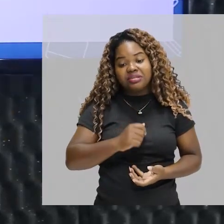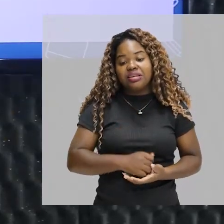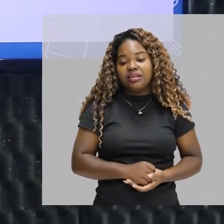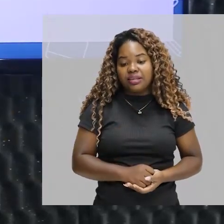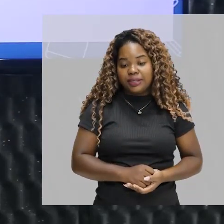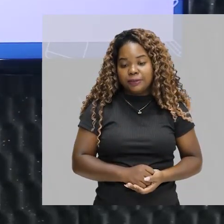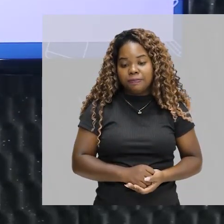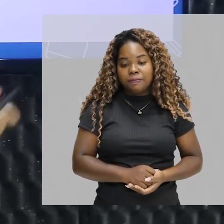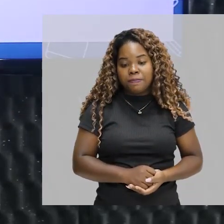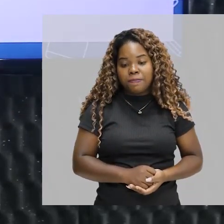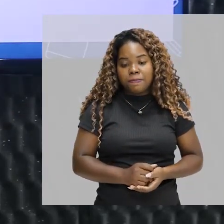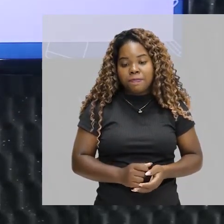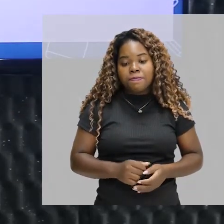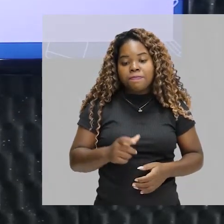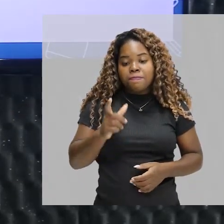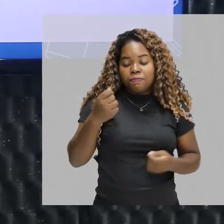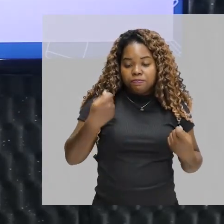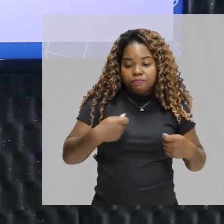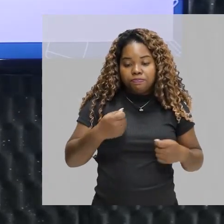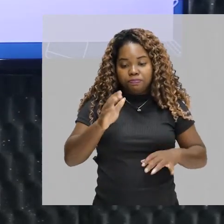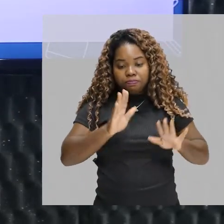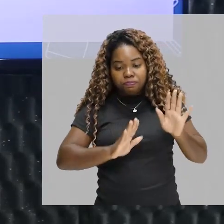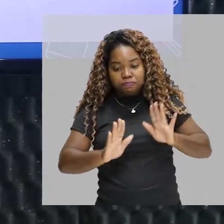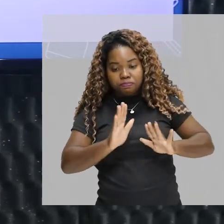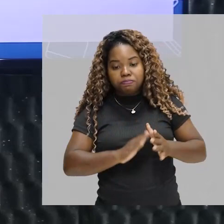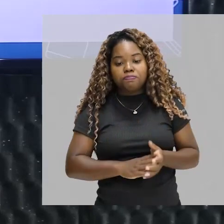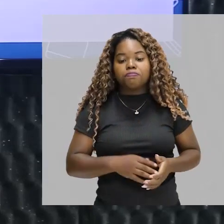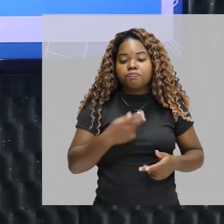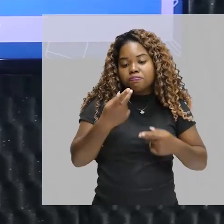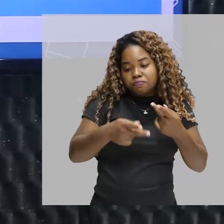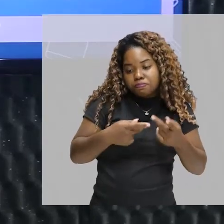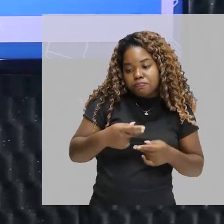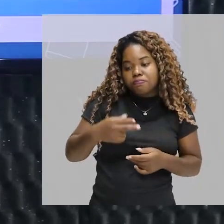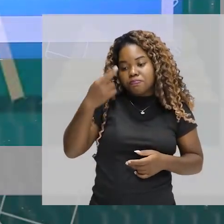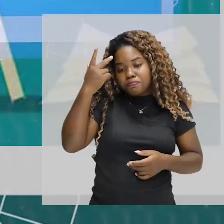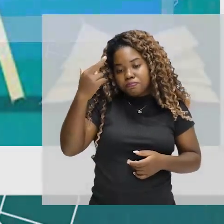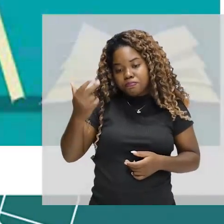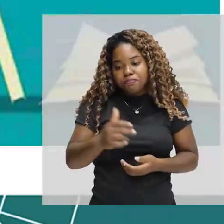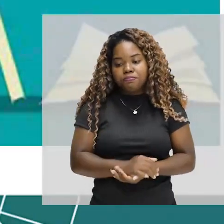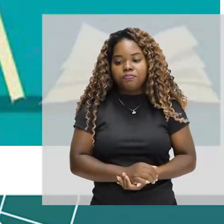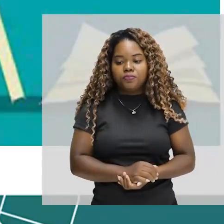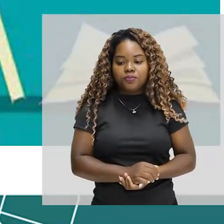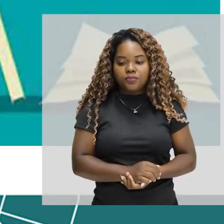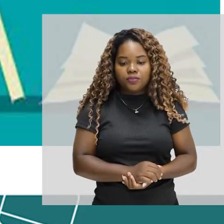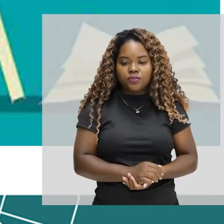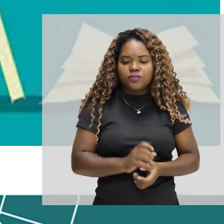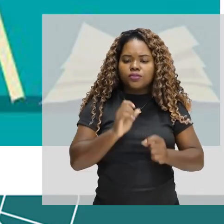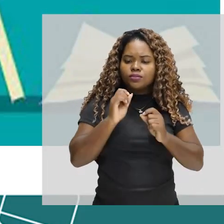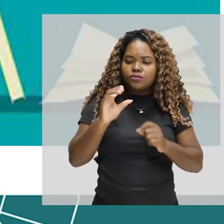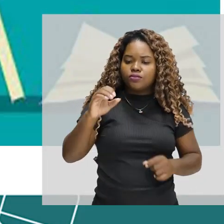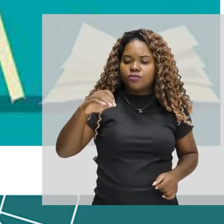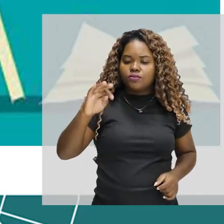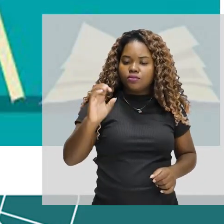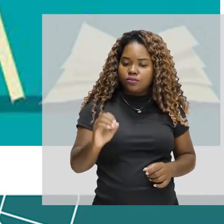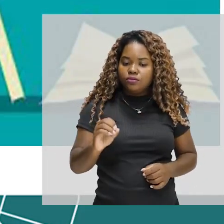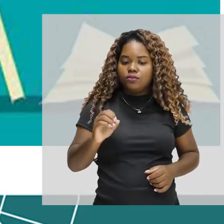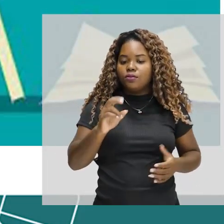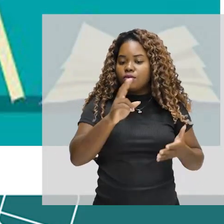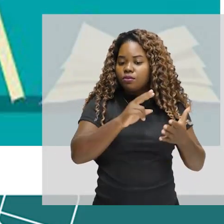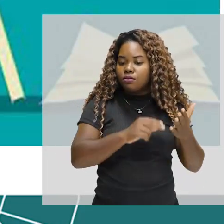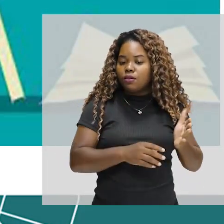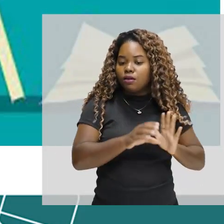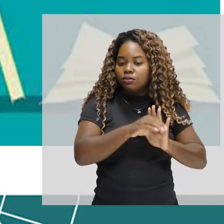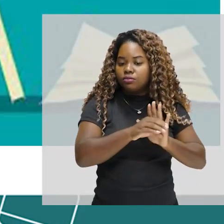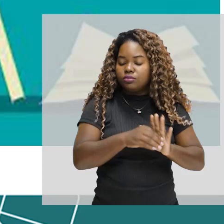expressão já exista, nós temos que tomar cuidado na hora de contar uma história, tá bom? O que é um conto? O nome está